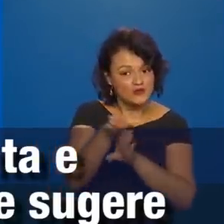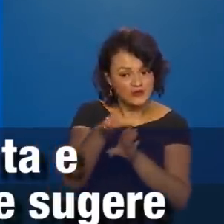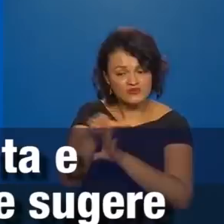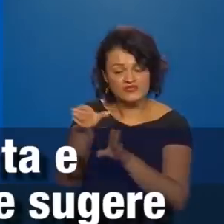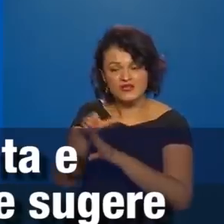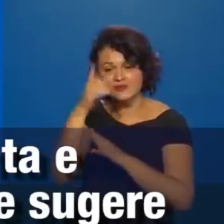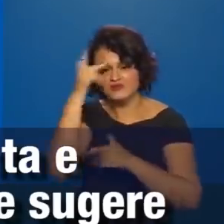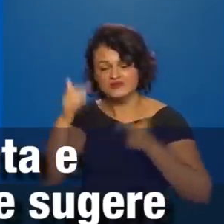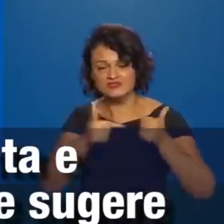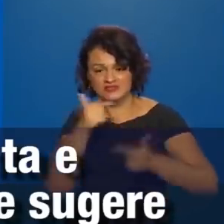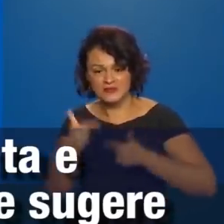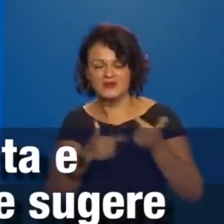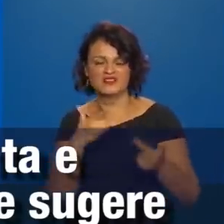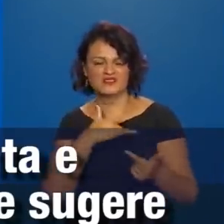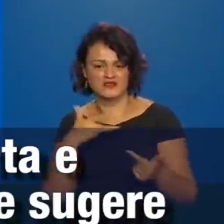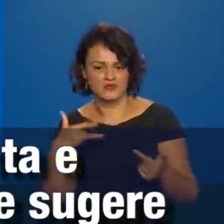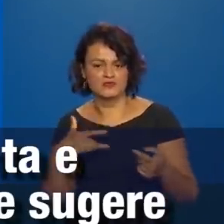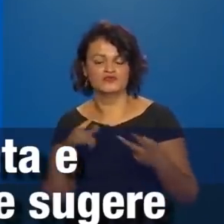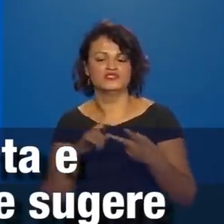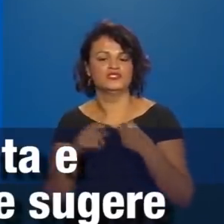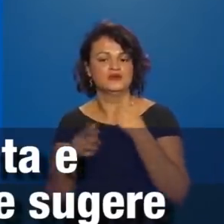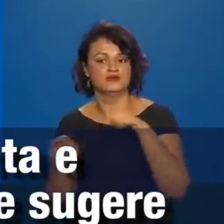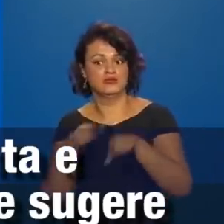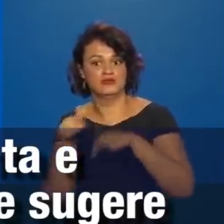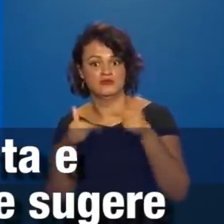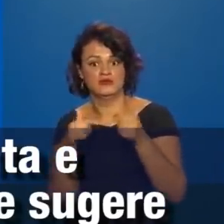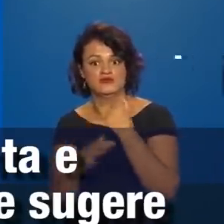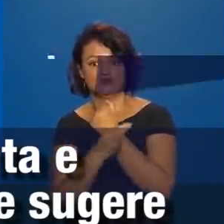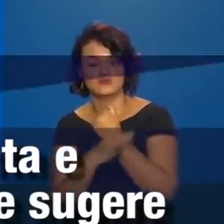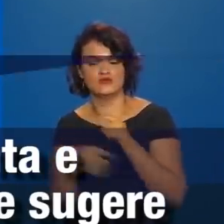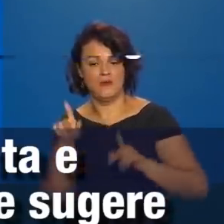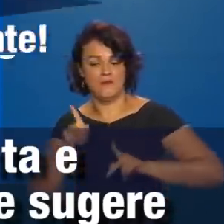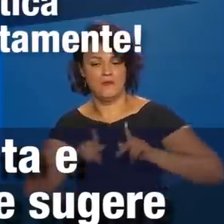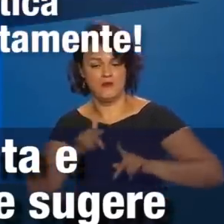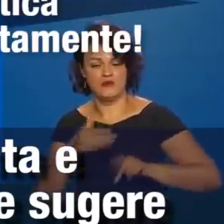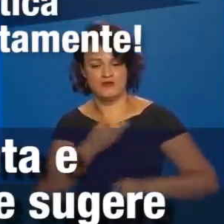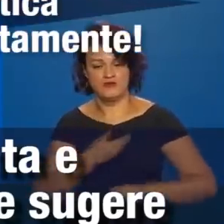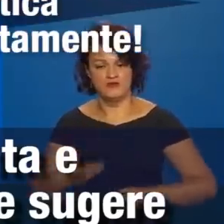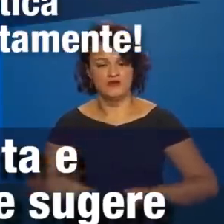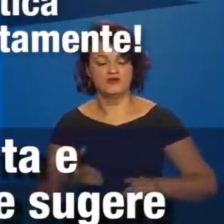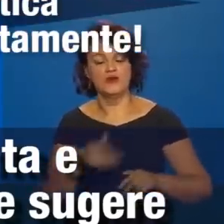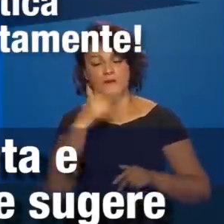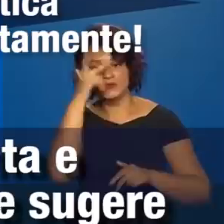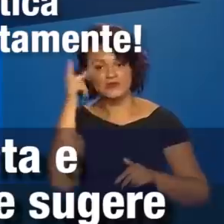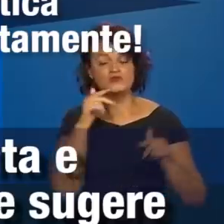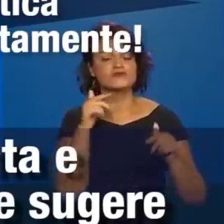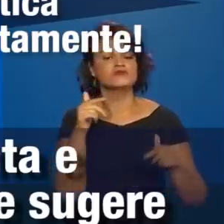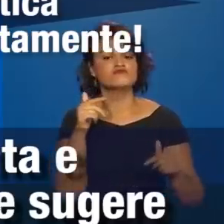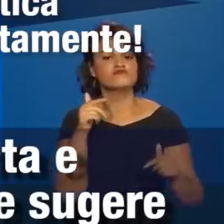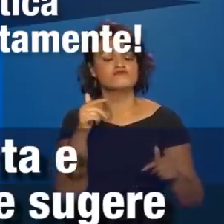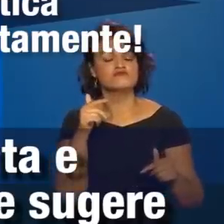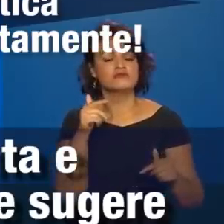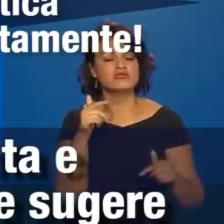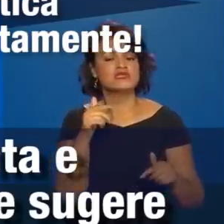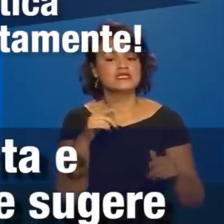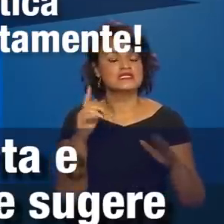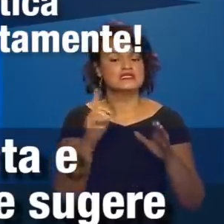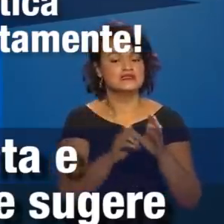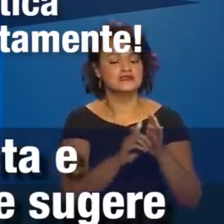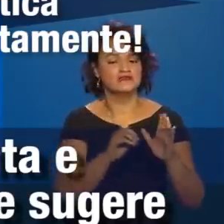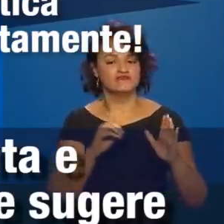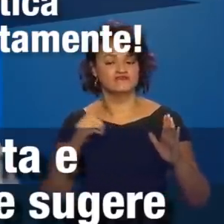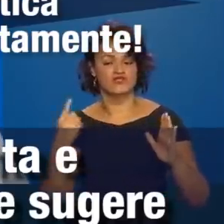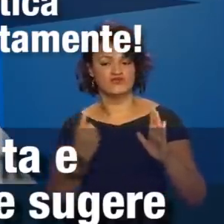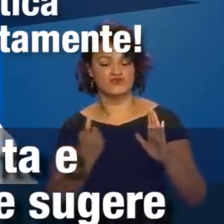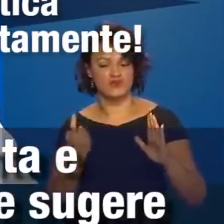profissionais, os serviços de saúde e de segurança pública, para que aqueles profissionais que estão em isolamento